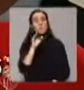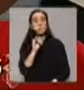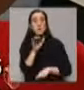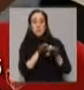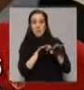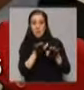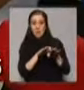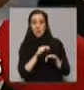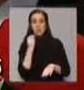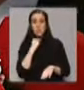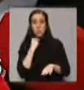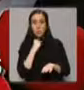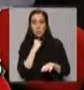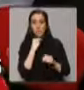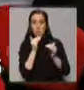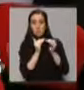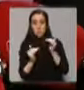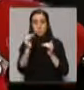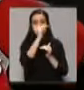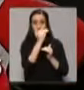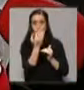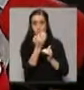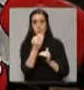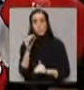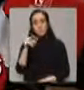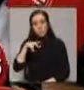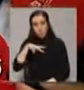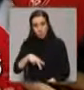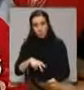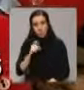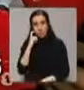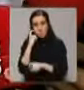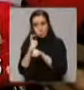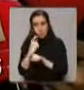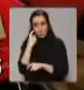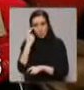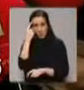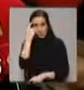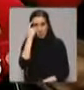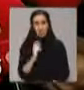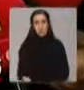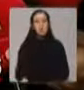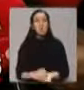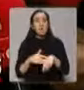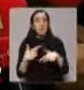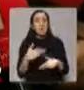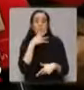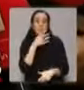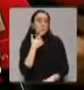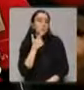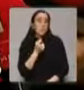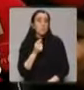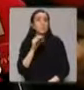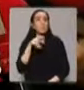o alerta terrorista. Portugal está a pensar em tomar precauções especiais? Neste momento não lhe posso dizer, estou fora de